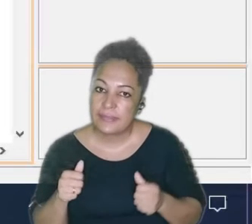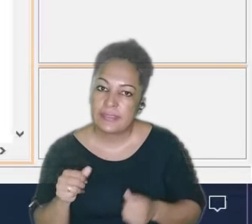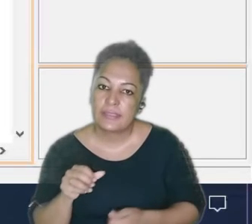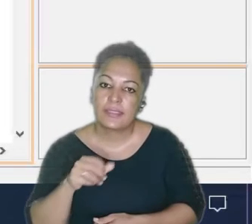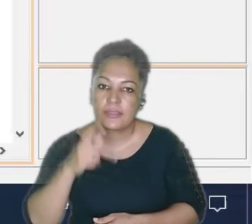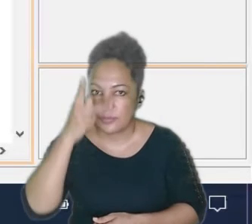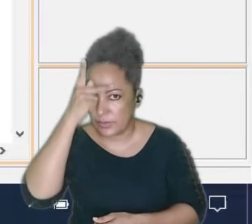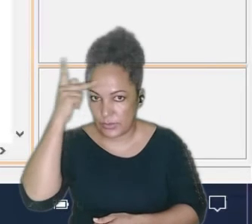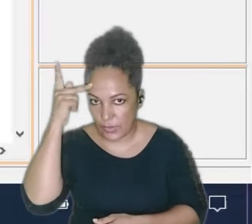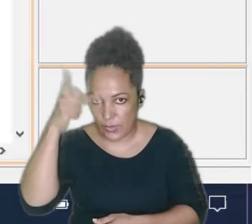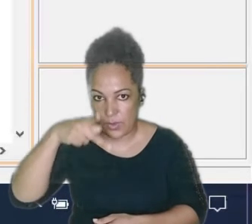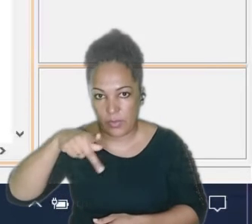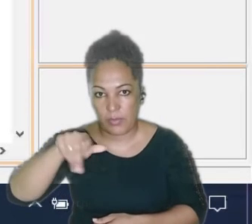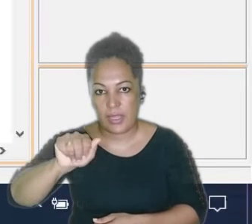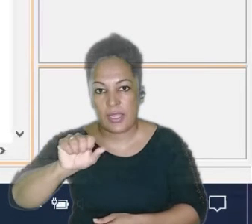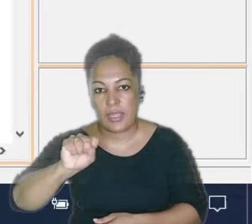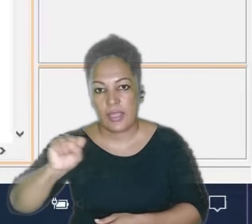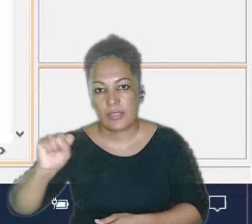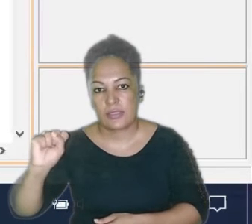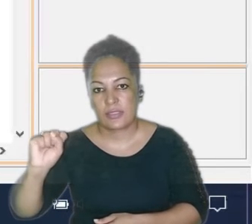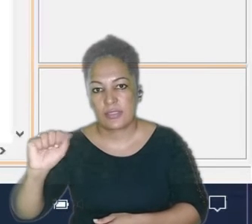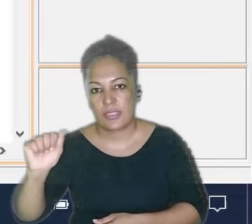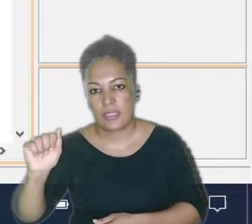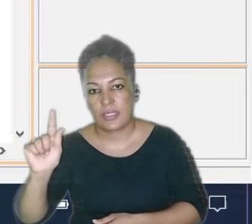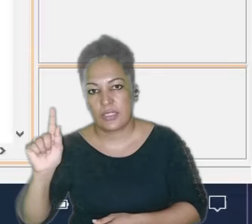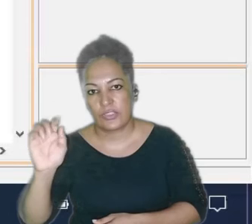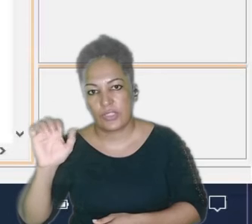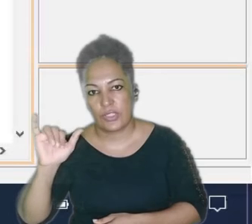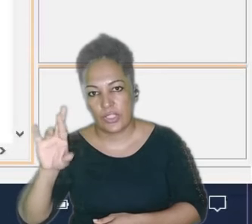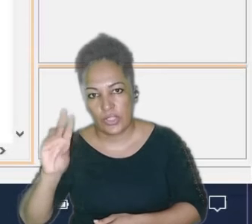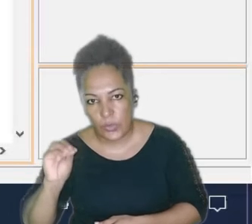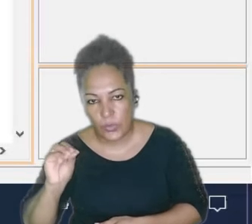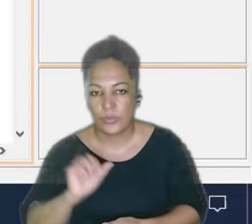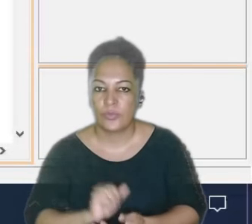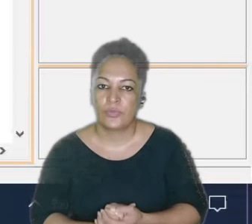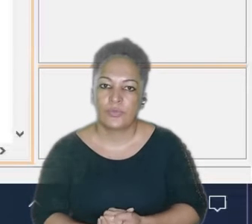precisa de passageiro? Sim. Então, se a resposta é sim, relaciona.